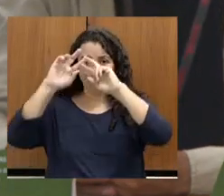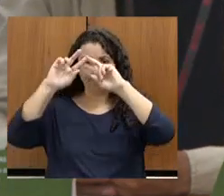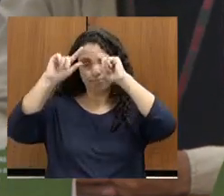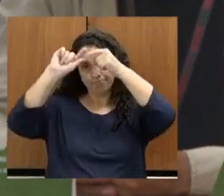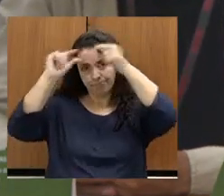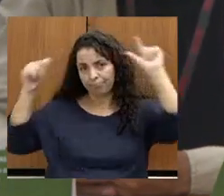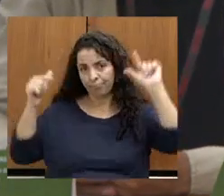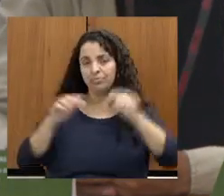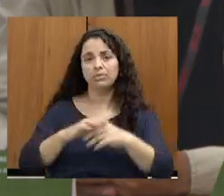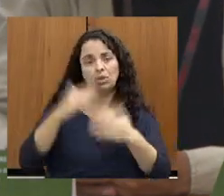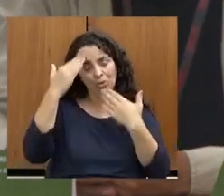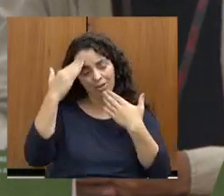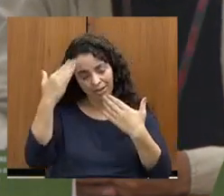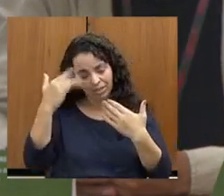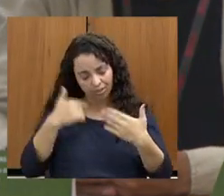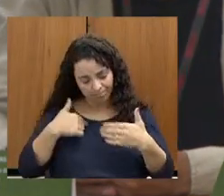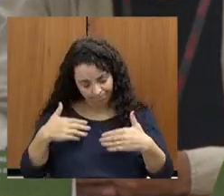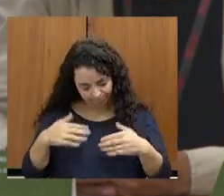humildemente.